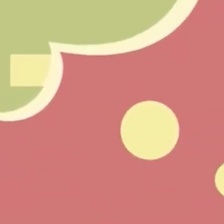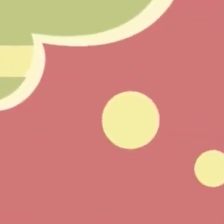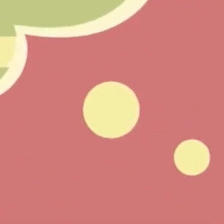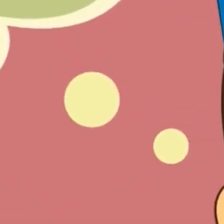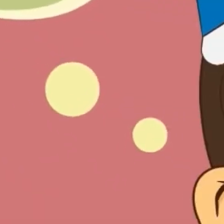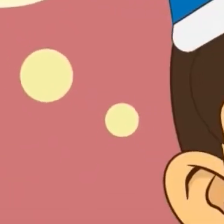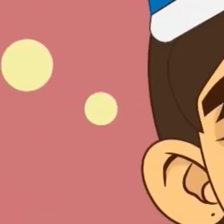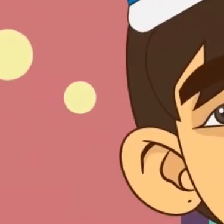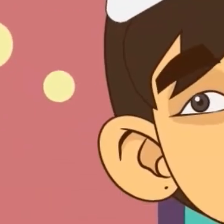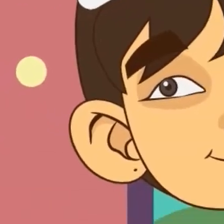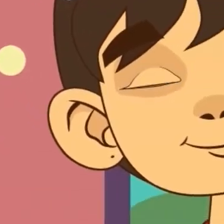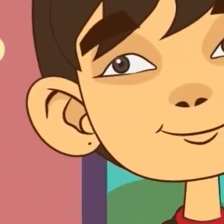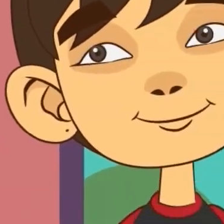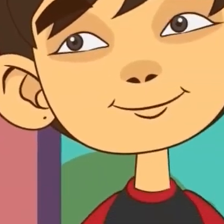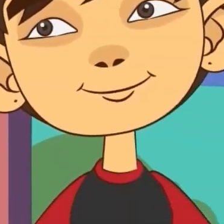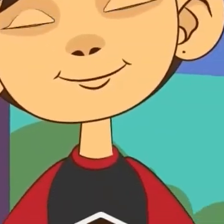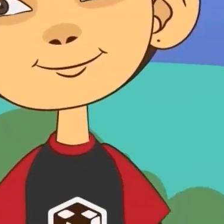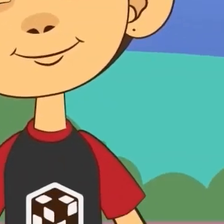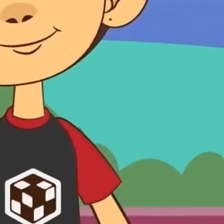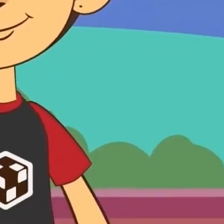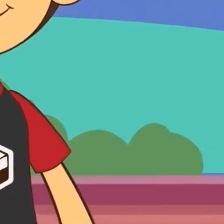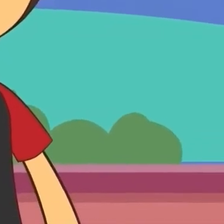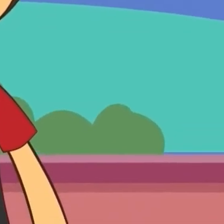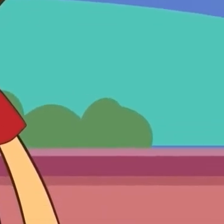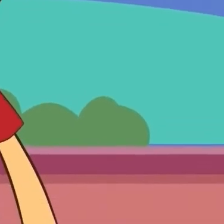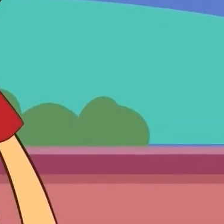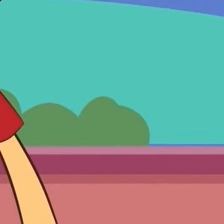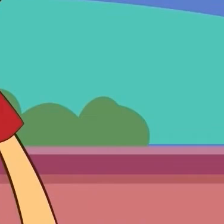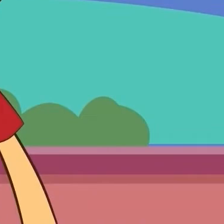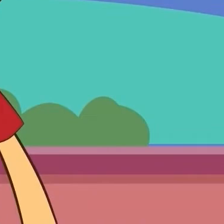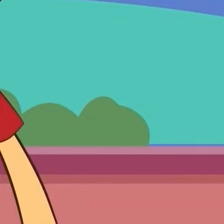I was texting some friends.